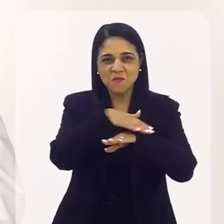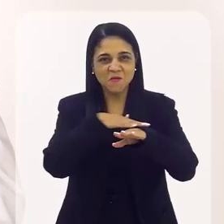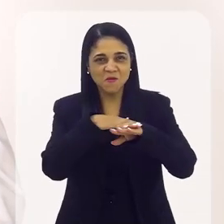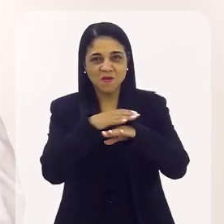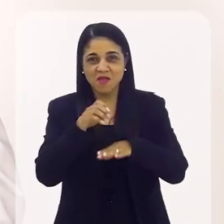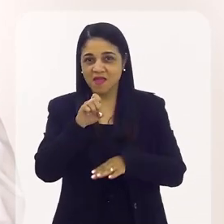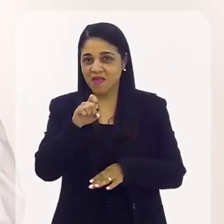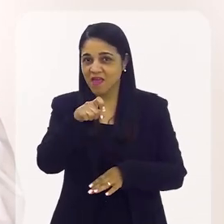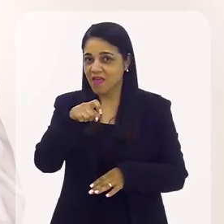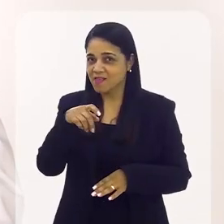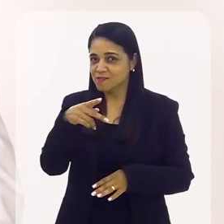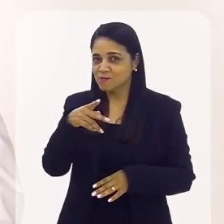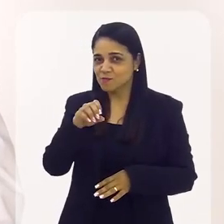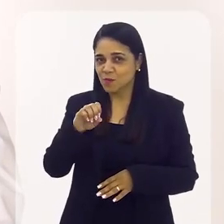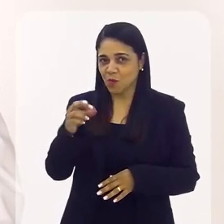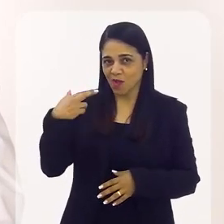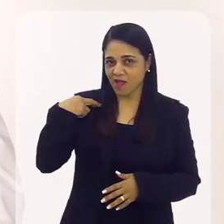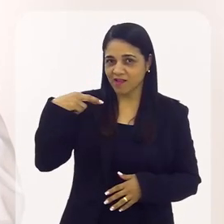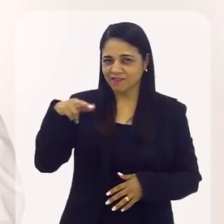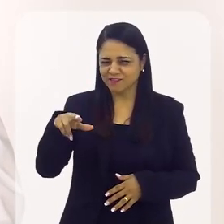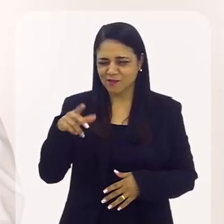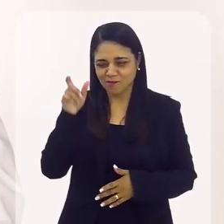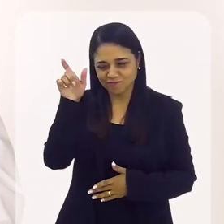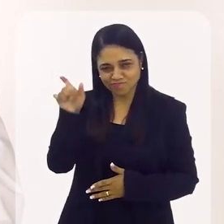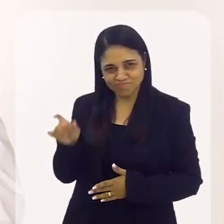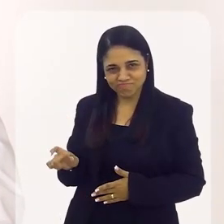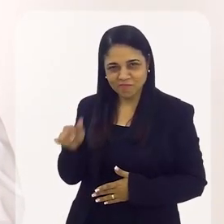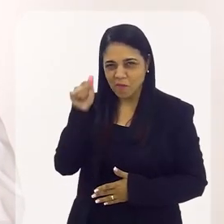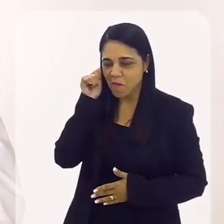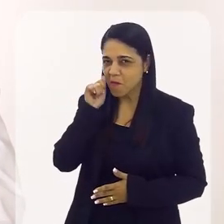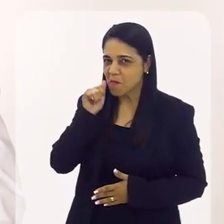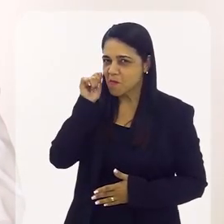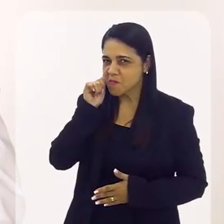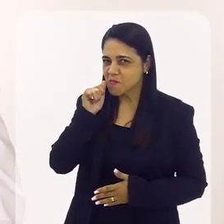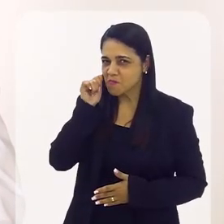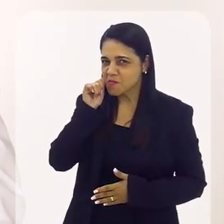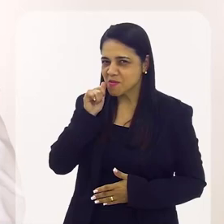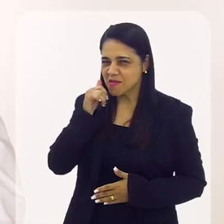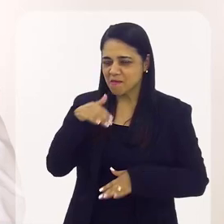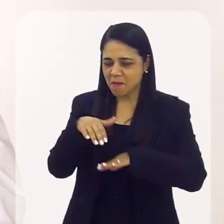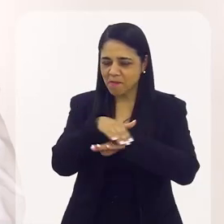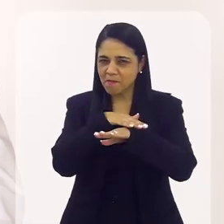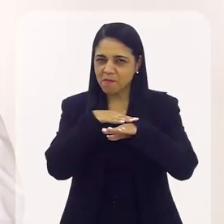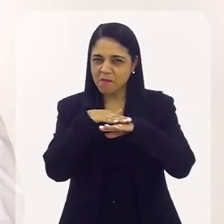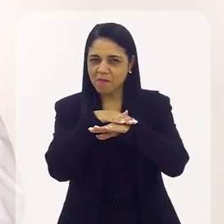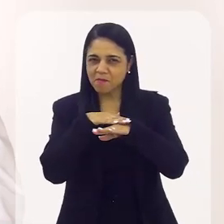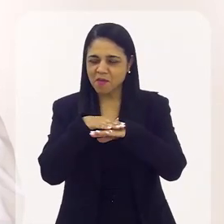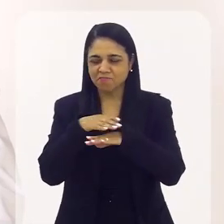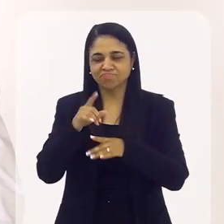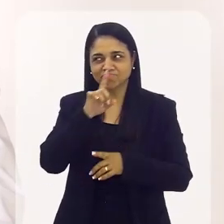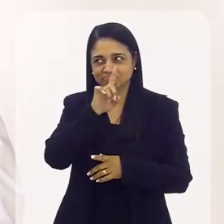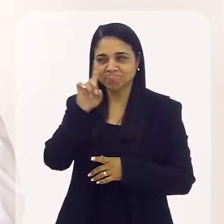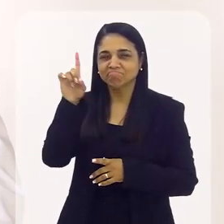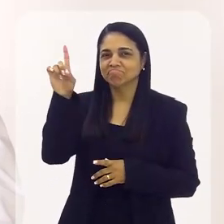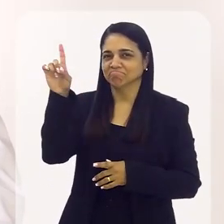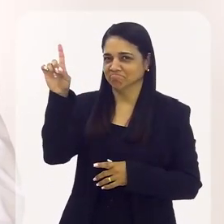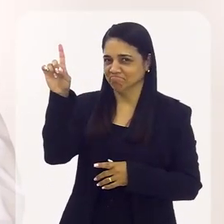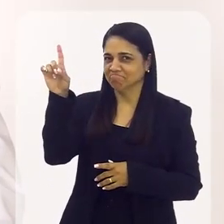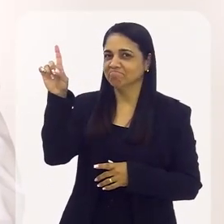bate-papo do programa Expo Religião hoje é com uma mulher, realmente uma mulher de